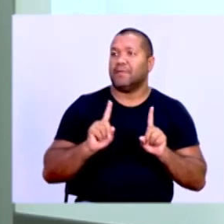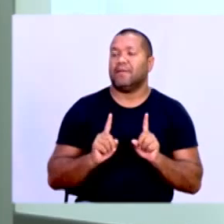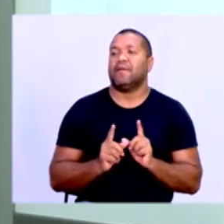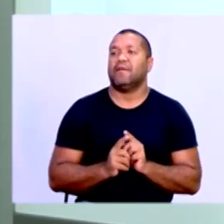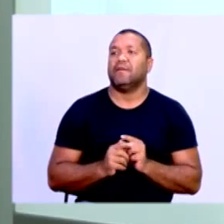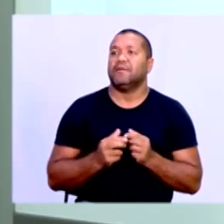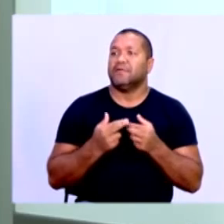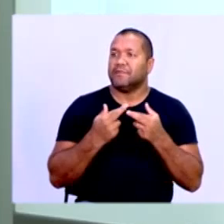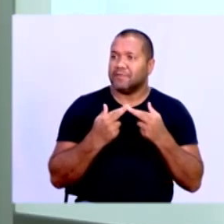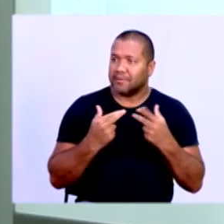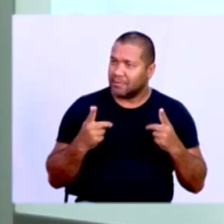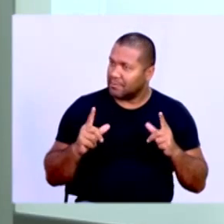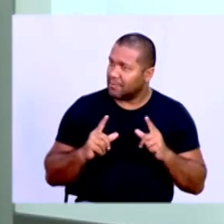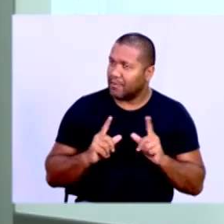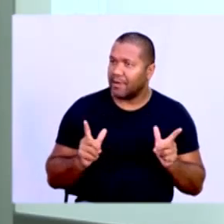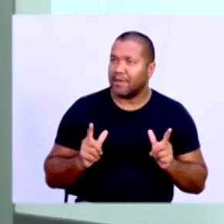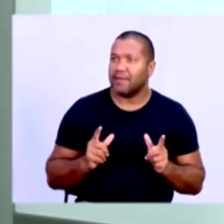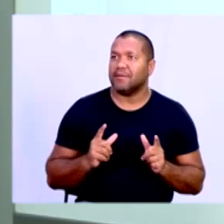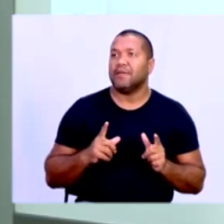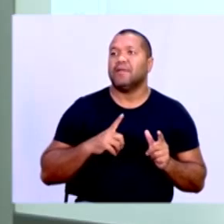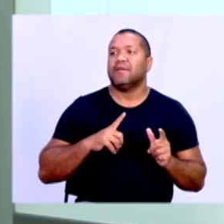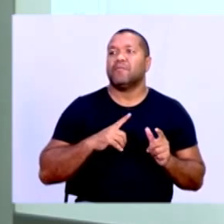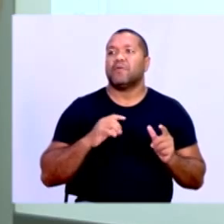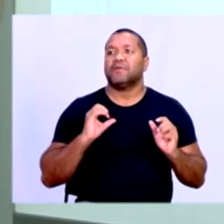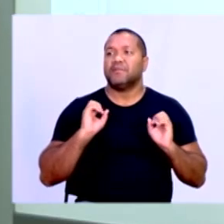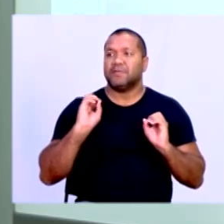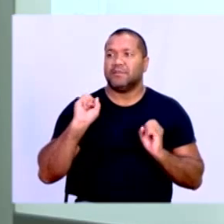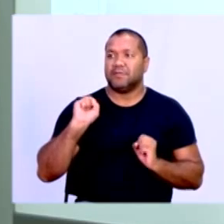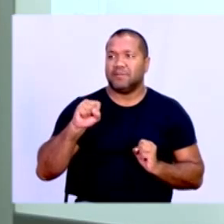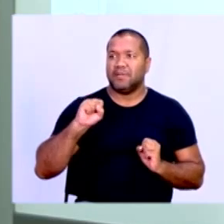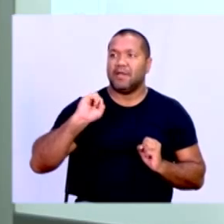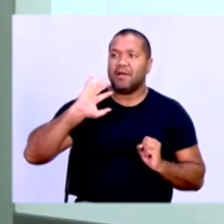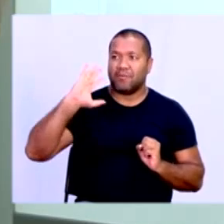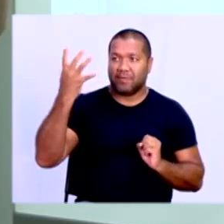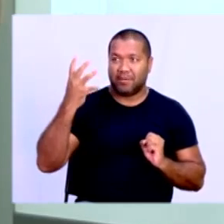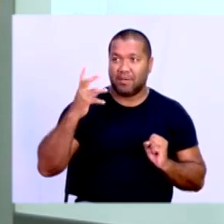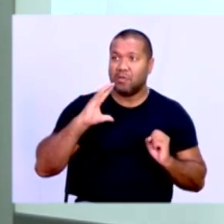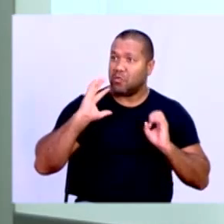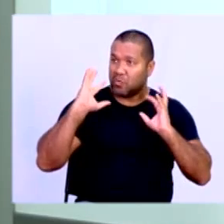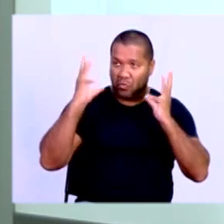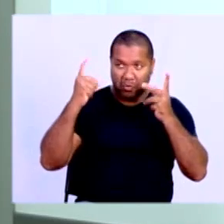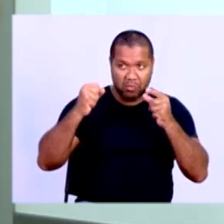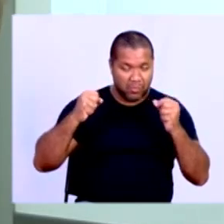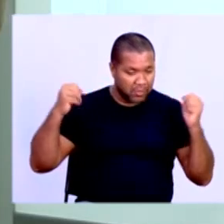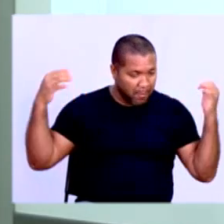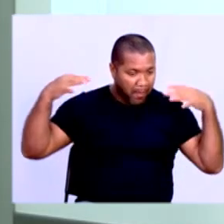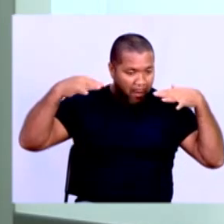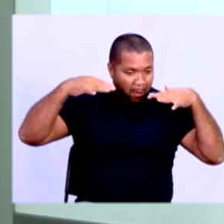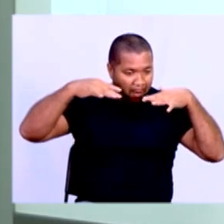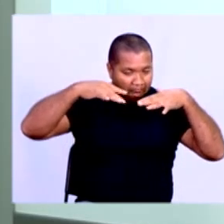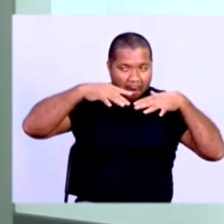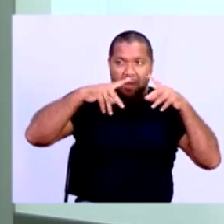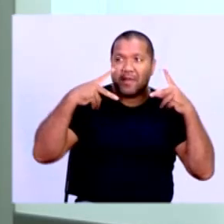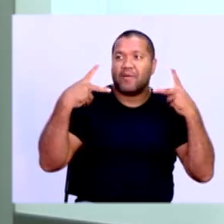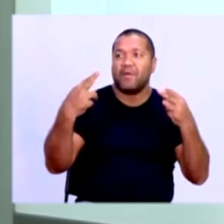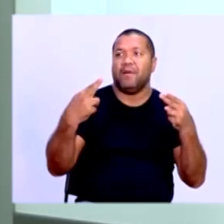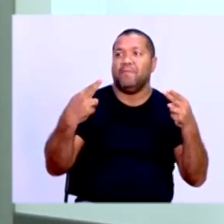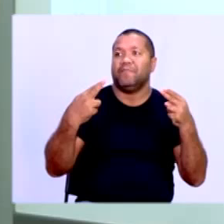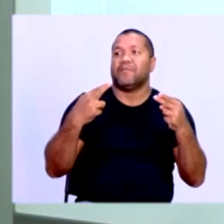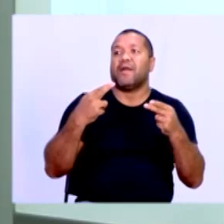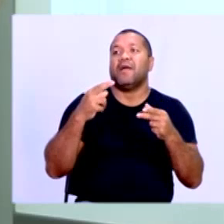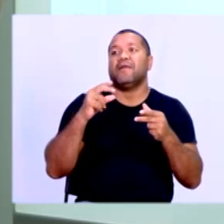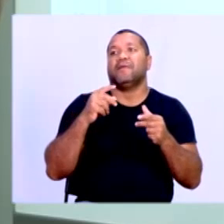um denial of service, né? Negação de serviço. Lembra dessa palavra? Alguém está tentando acessar várias coisas ao mesmo tempo,